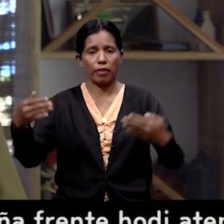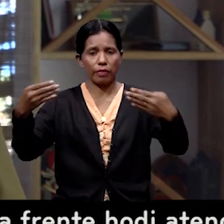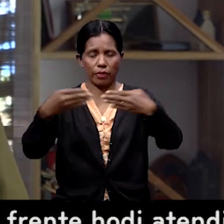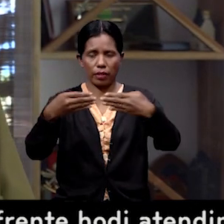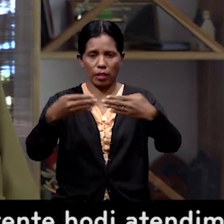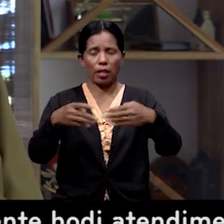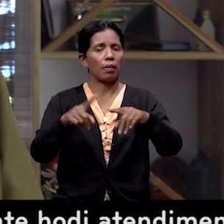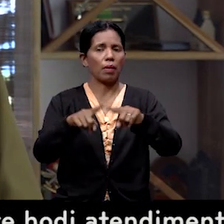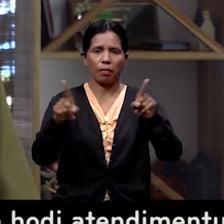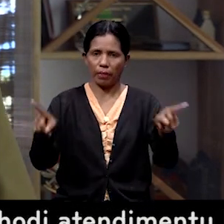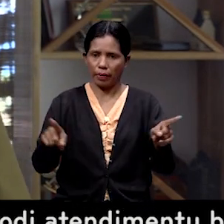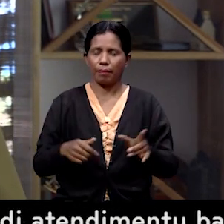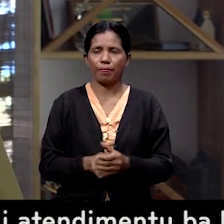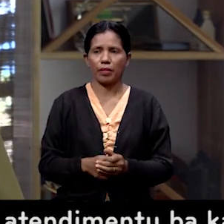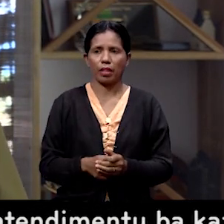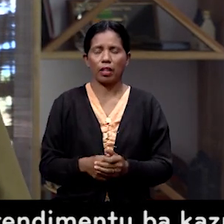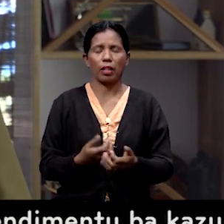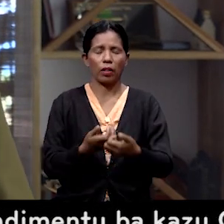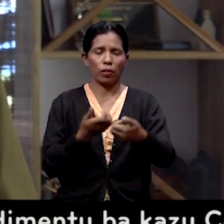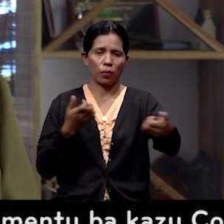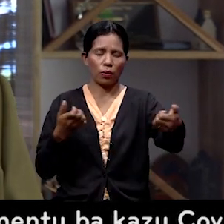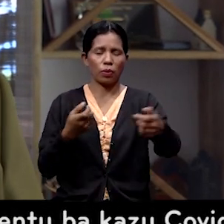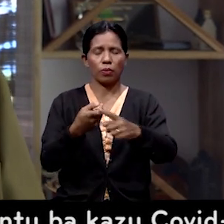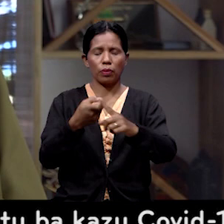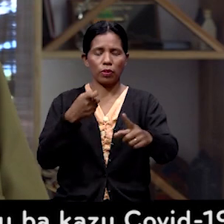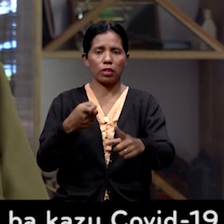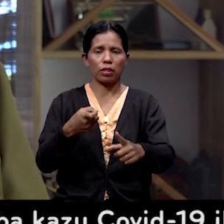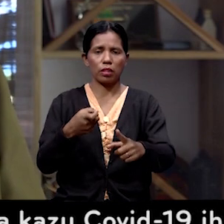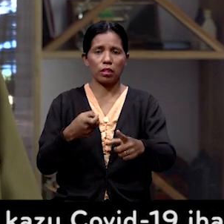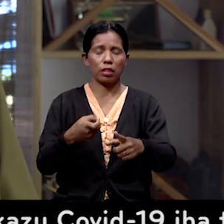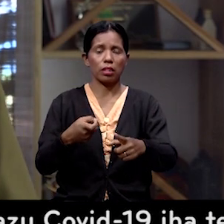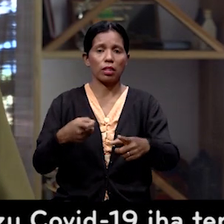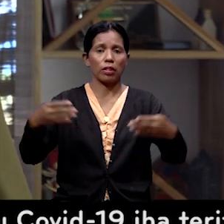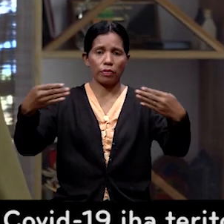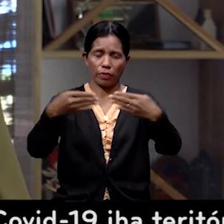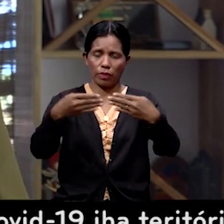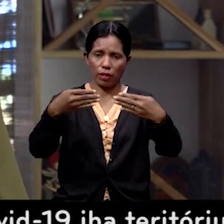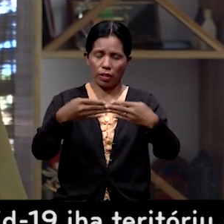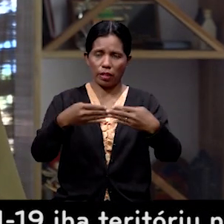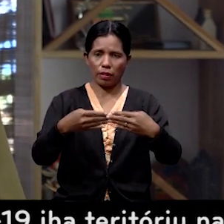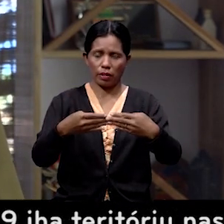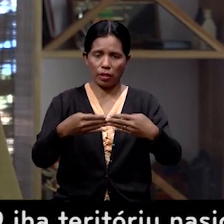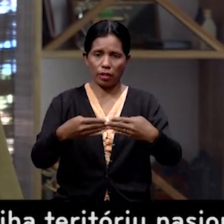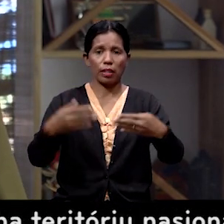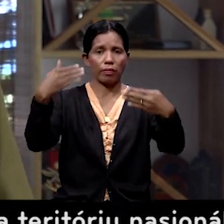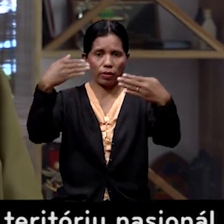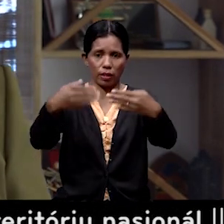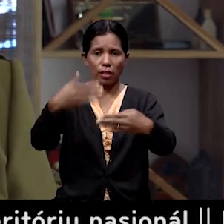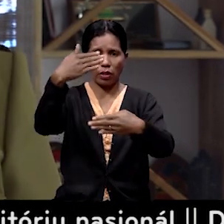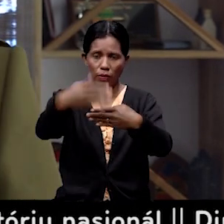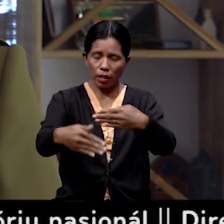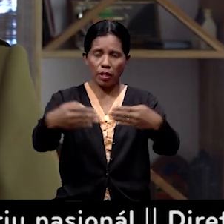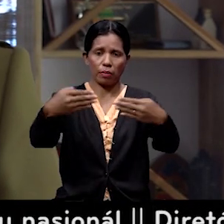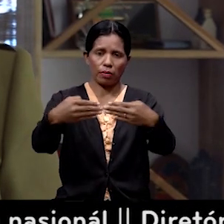bem, doco se linha fronteira. E a linha fronteira, PNTL e Macacaer.